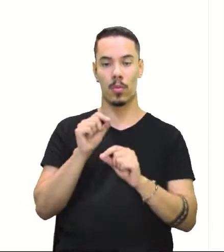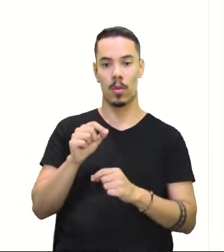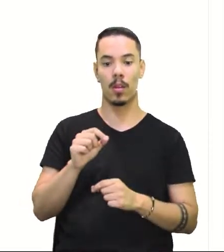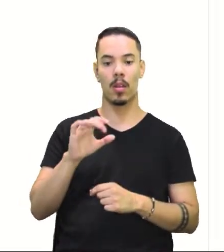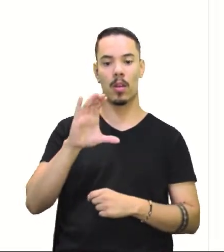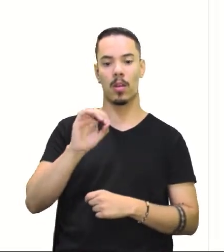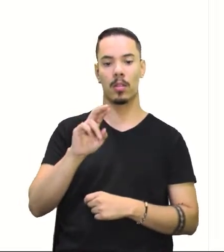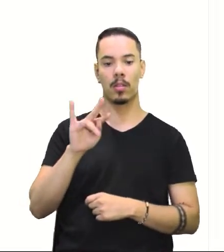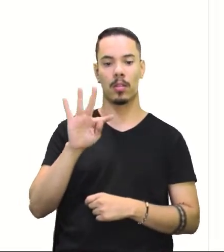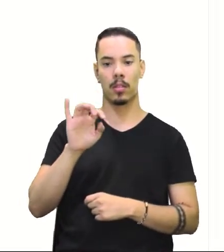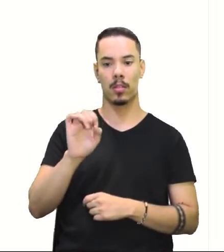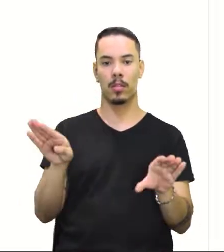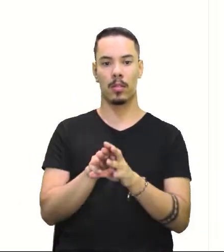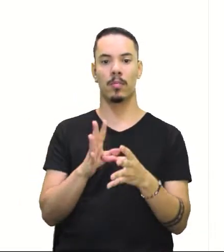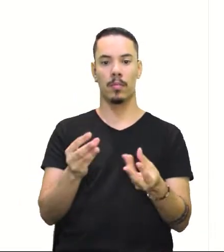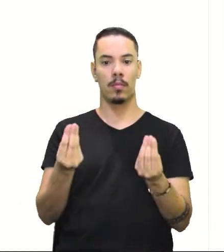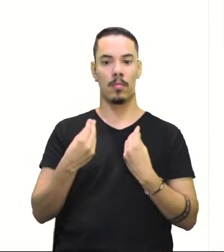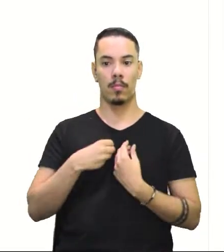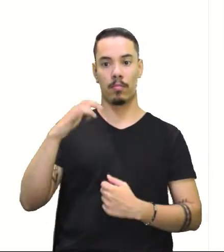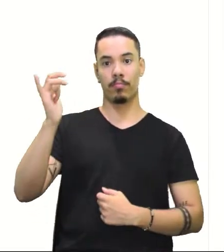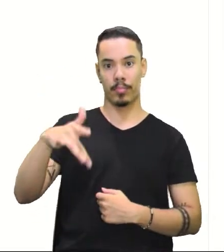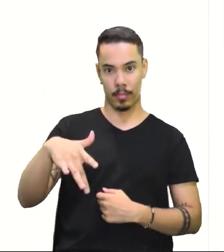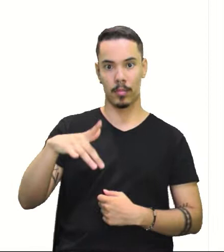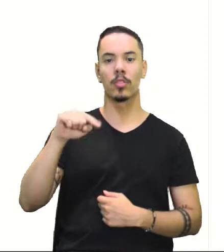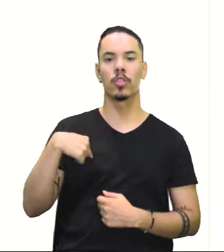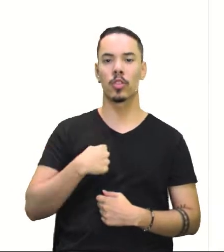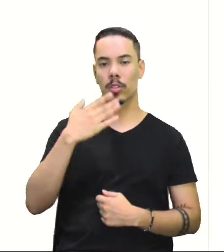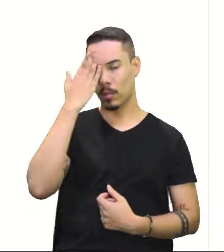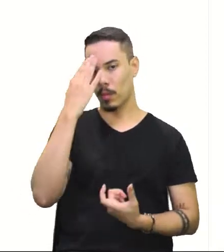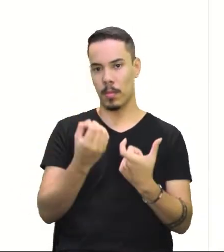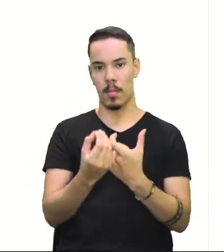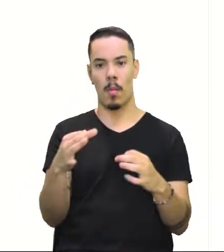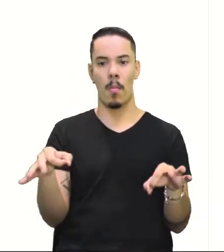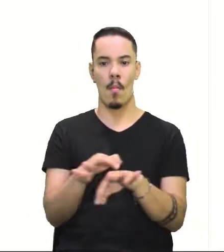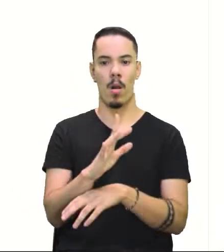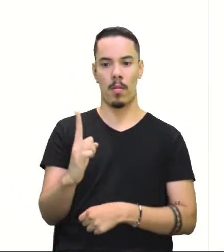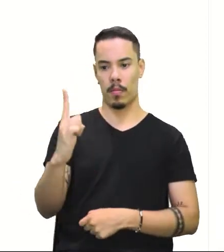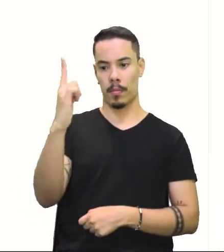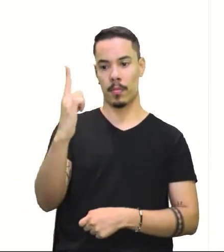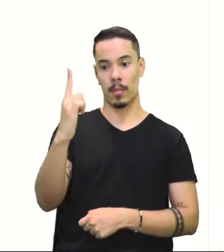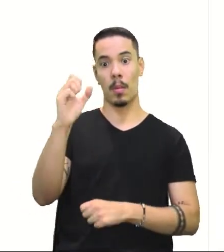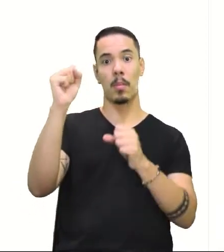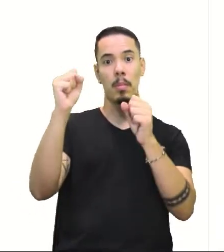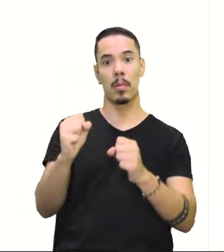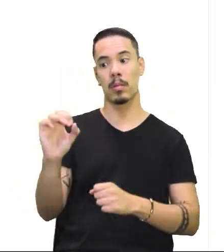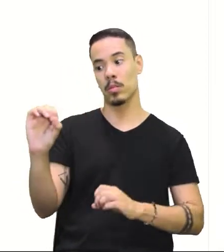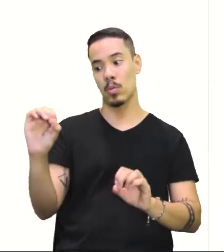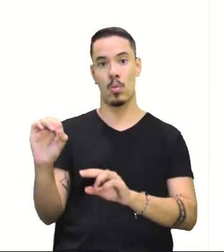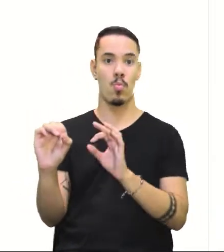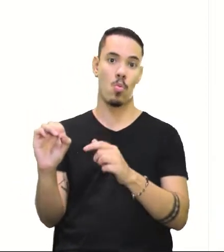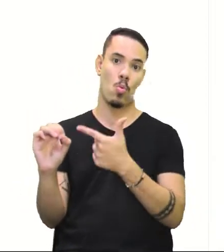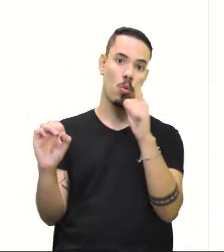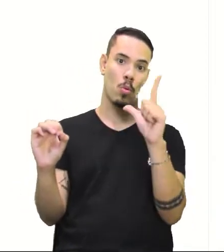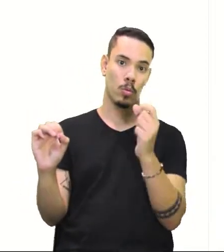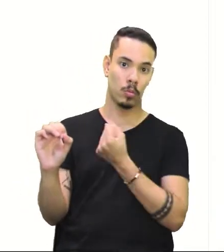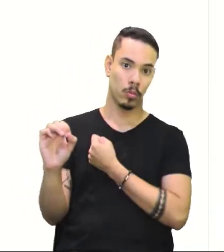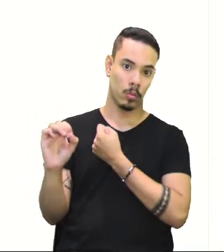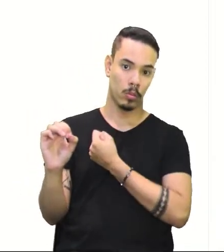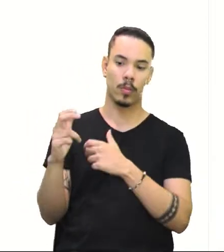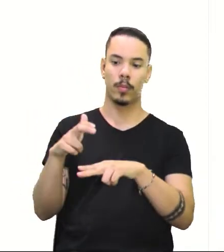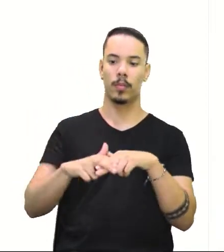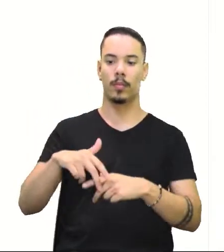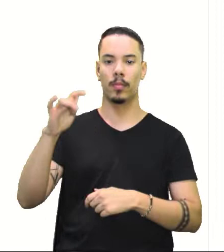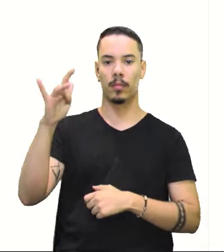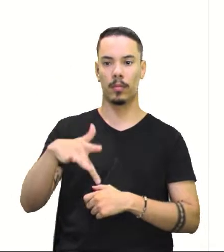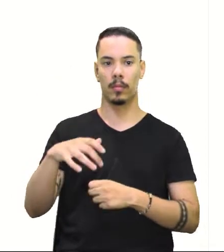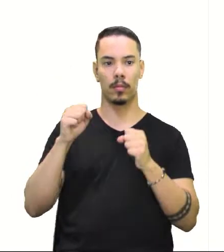vai sobrar um resto. Que pode ser zero ou não. E aqui na divisão dos polinômios é interessante porque esse resto pode